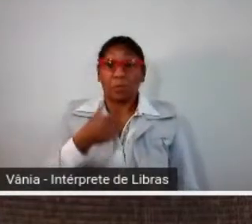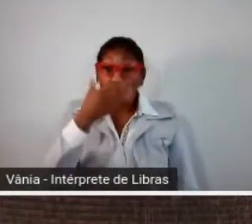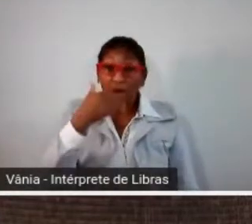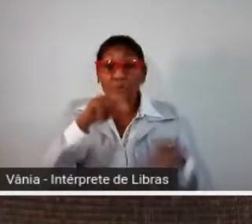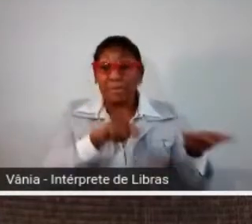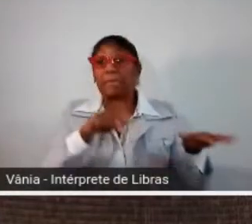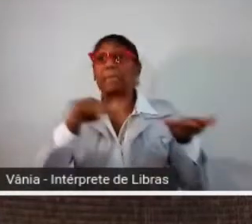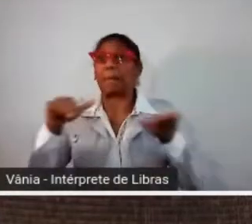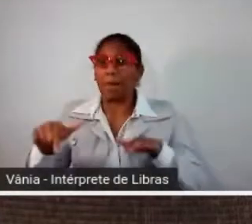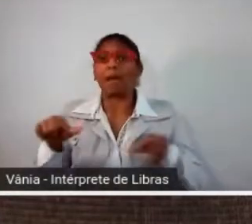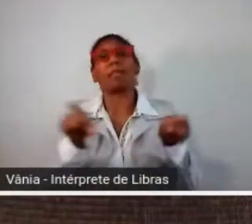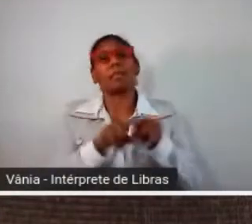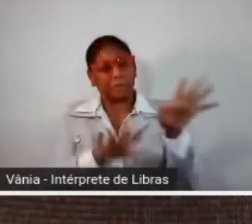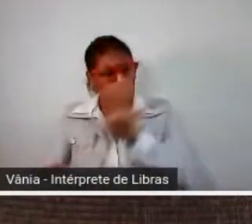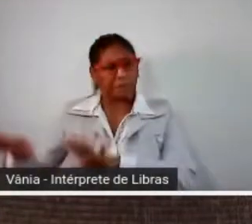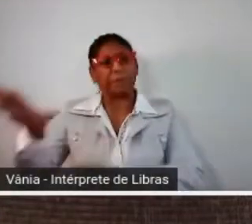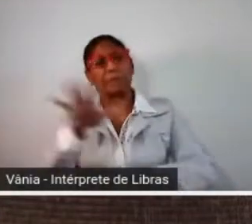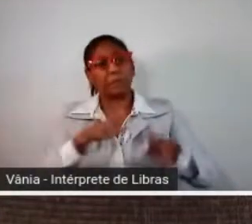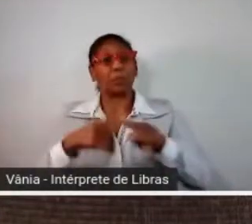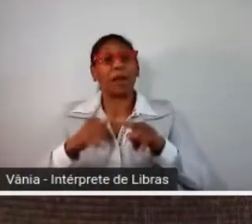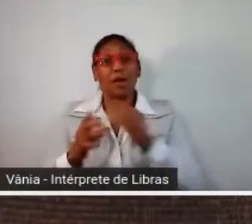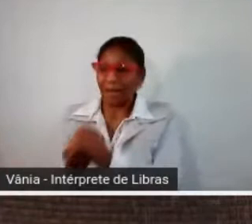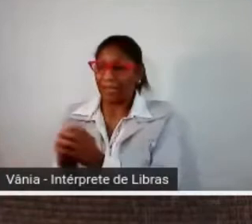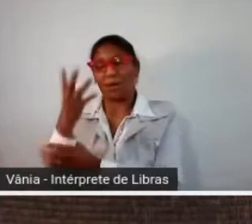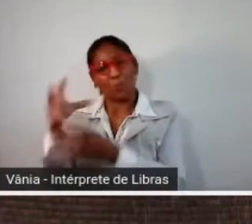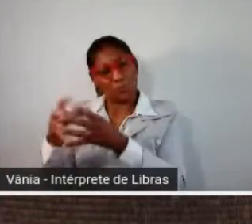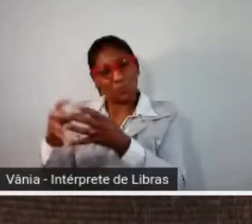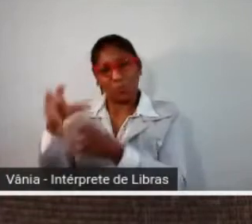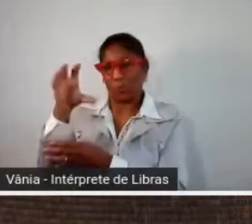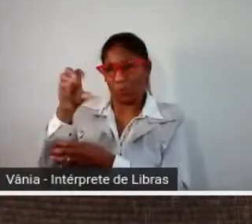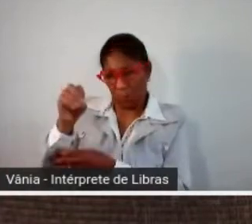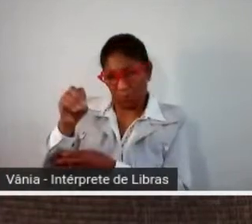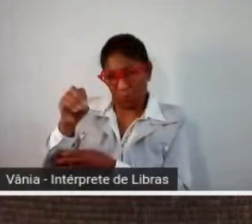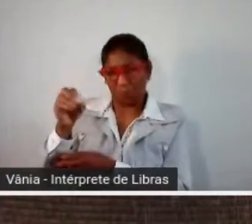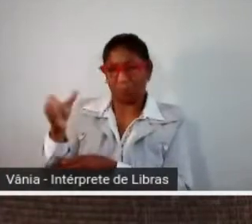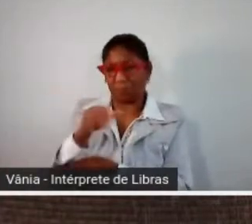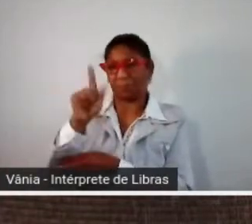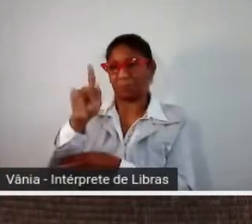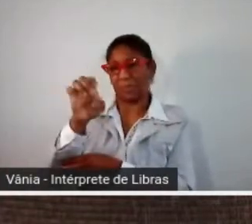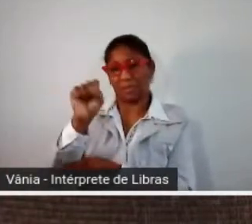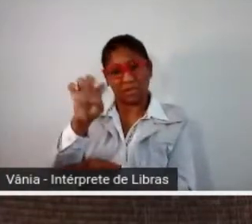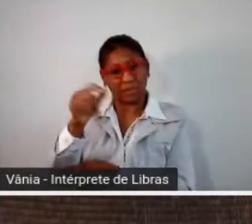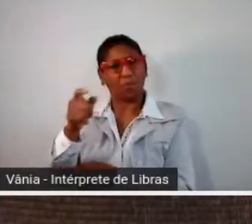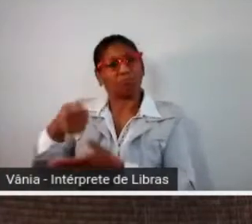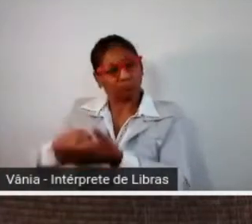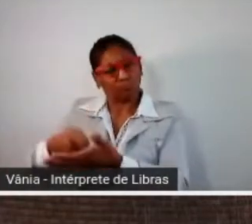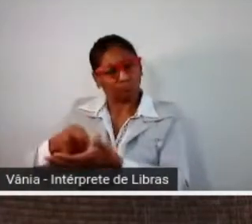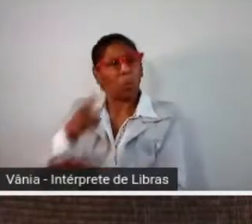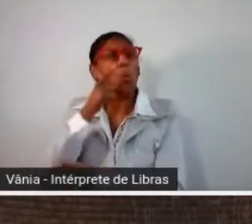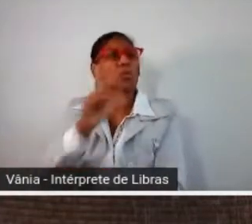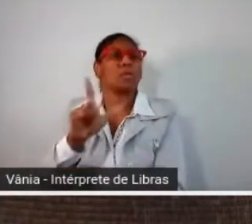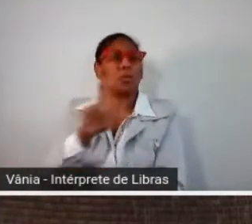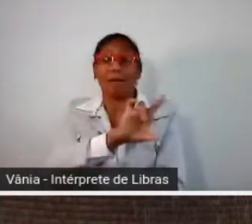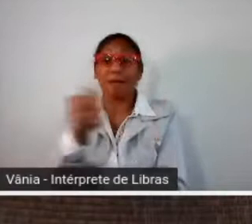distanciamento controlado, agora com a cogestão, e que eu acho que é uma conquista, né, de certa forma, das regiões, para que